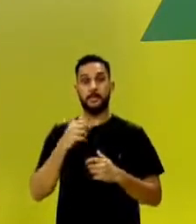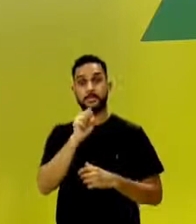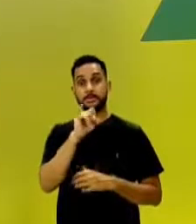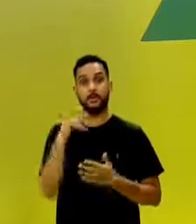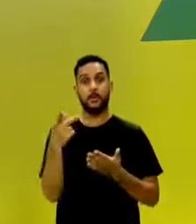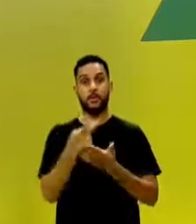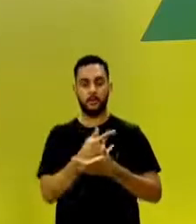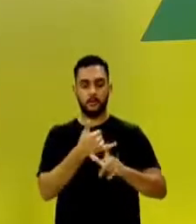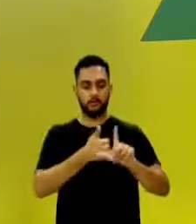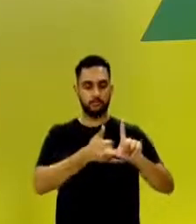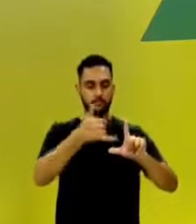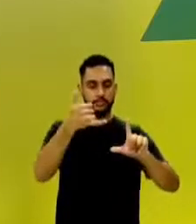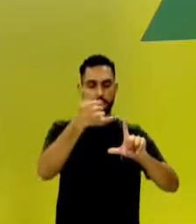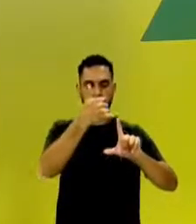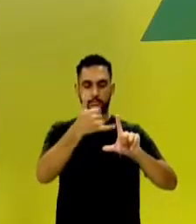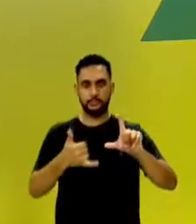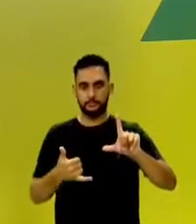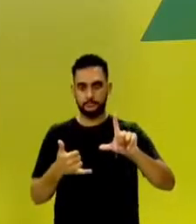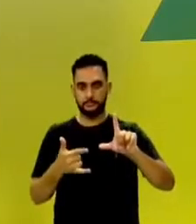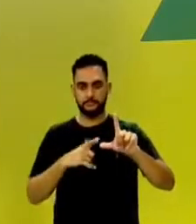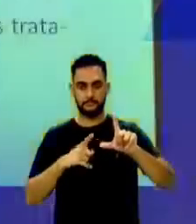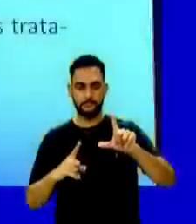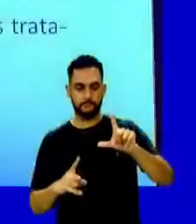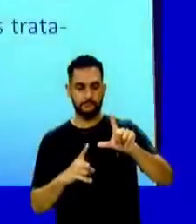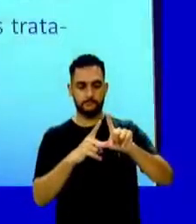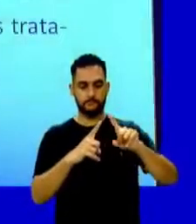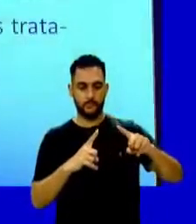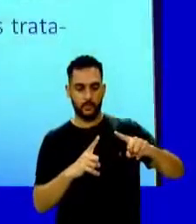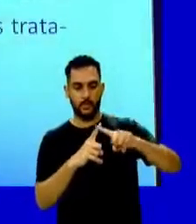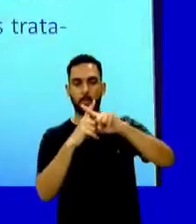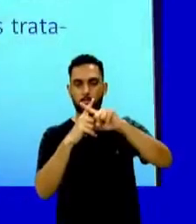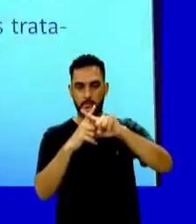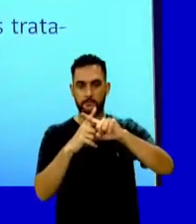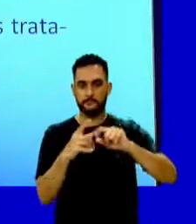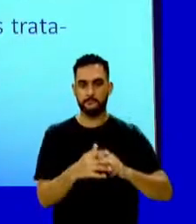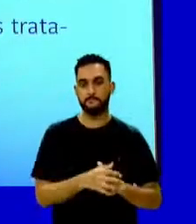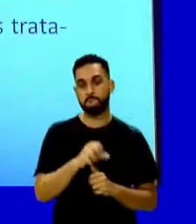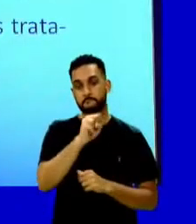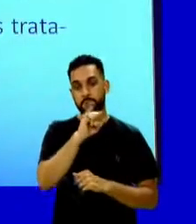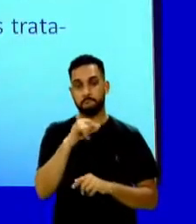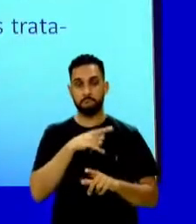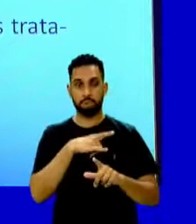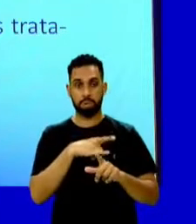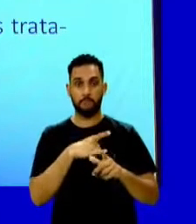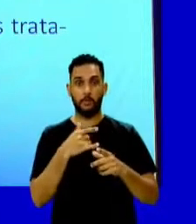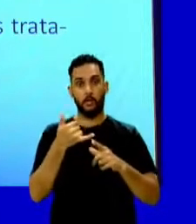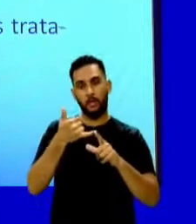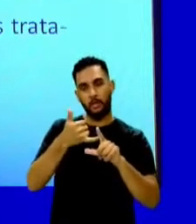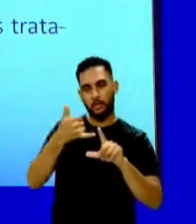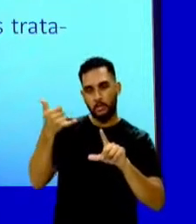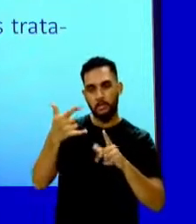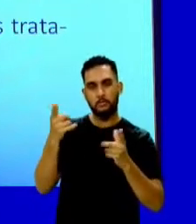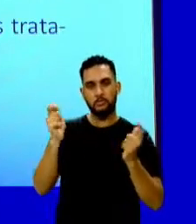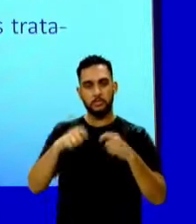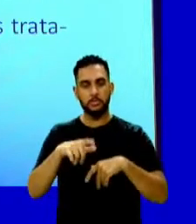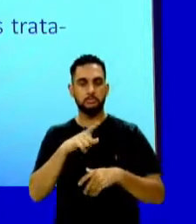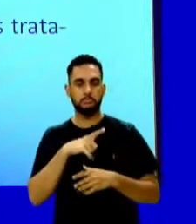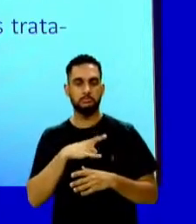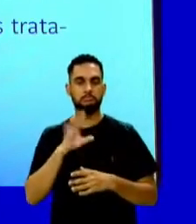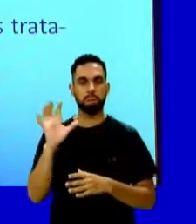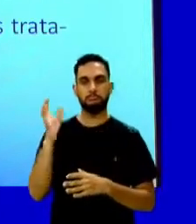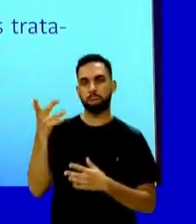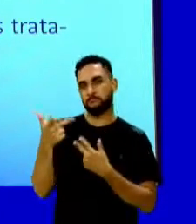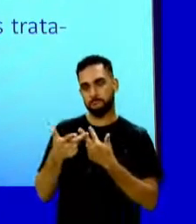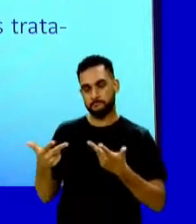a gente sabe que dava um conjunto de retas no plano podemos considerar algumas situações a